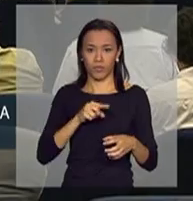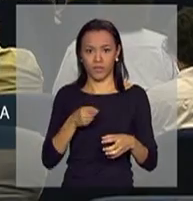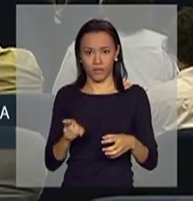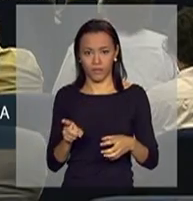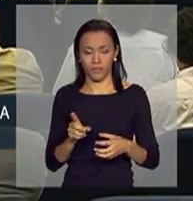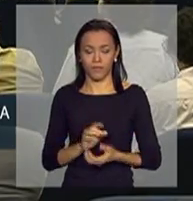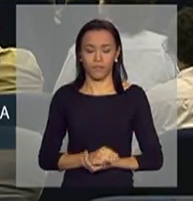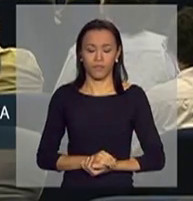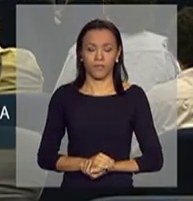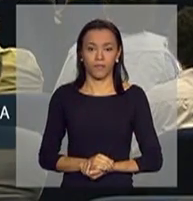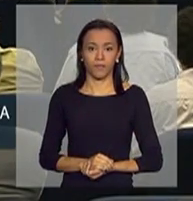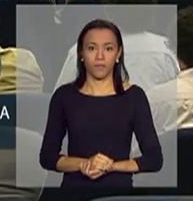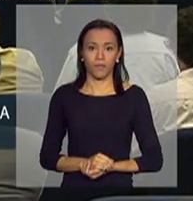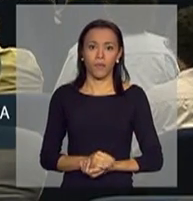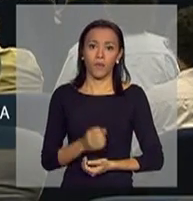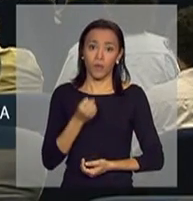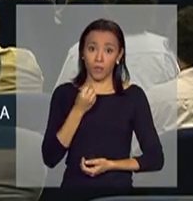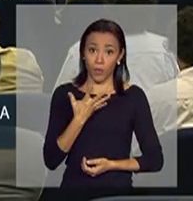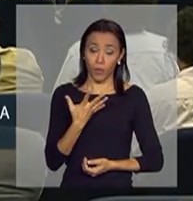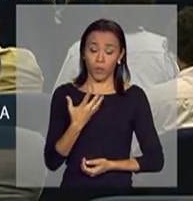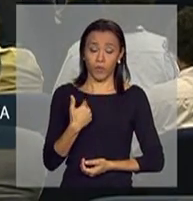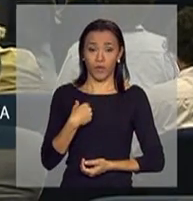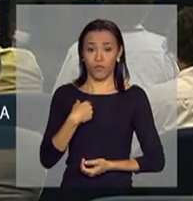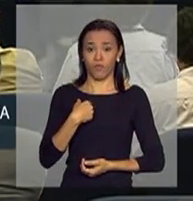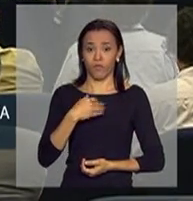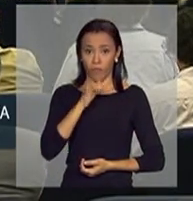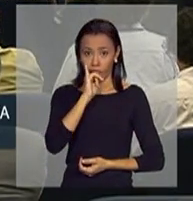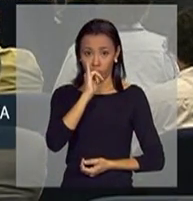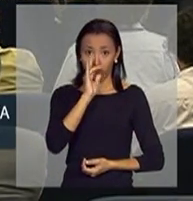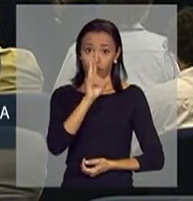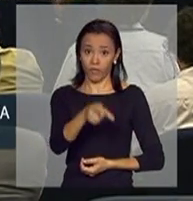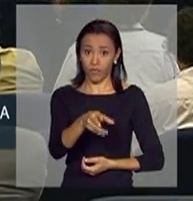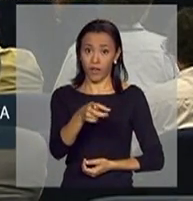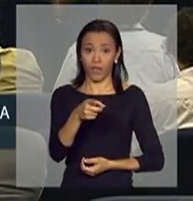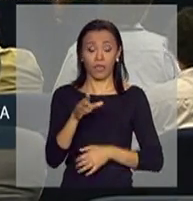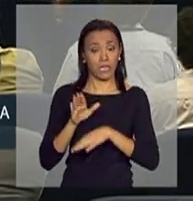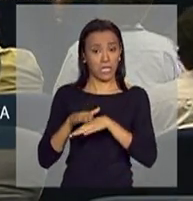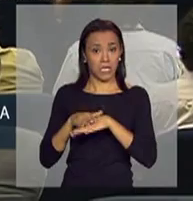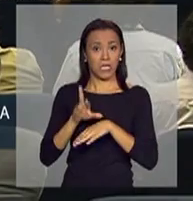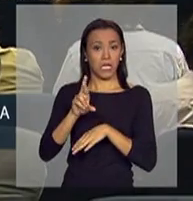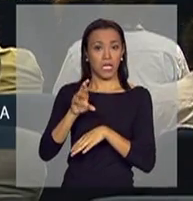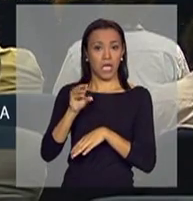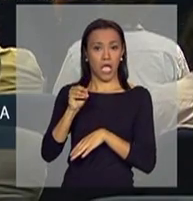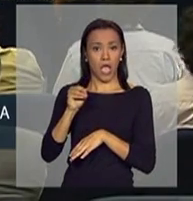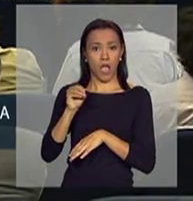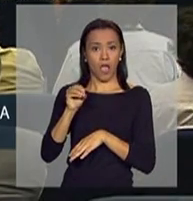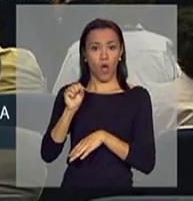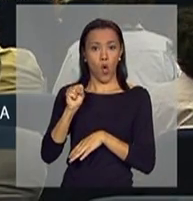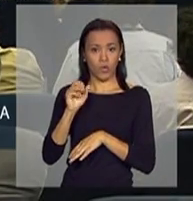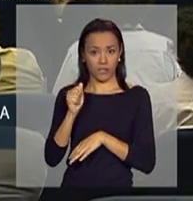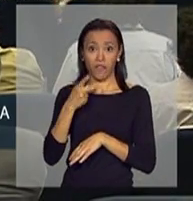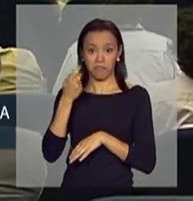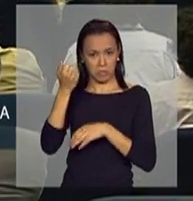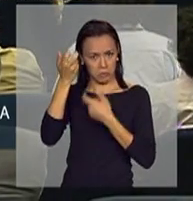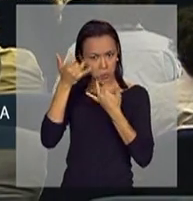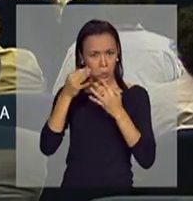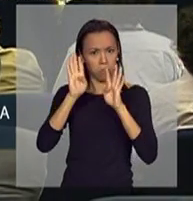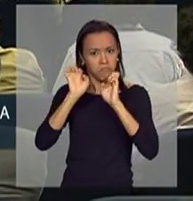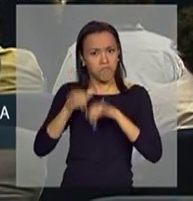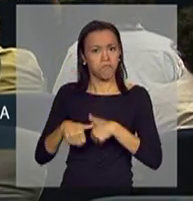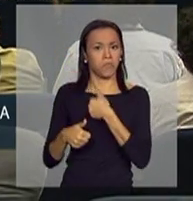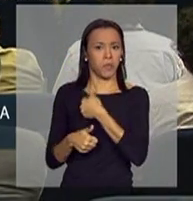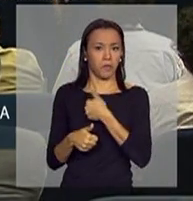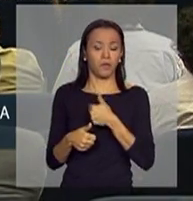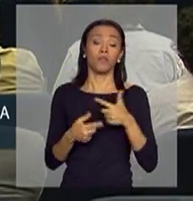alguma coisa? Bom, o que eu teria que falar, a Rosa falou, e com muito mais propriedade. O que eu